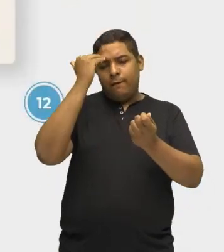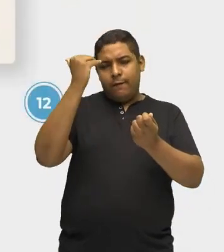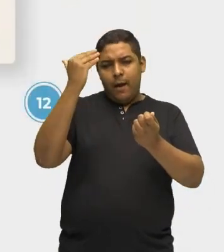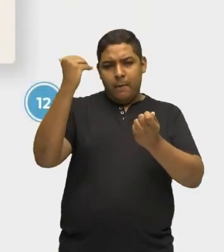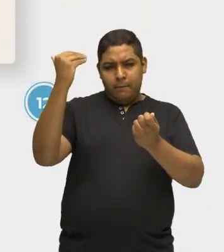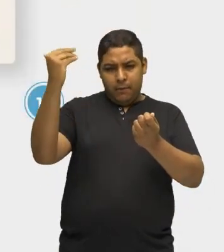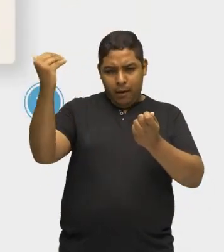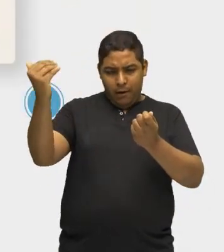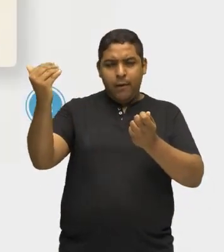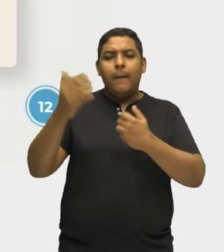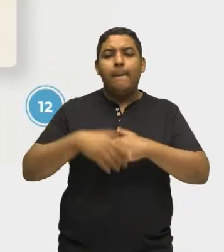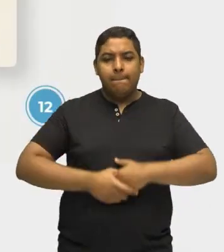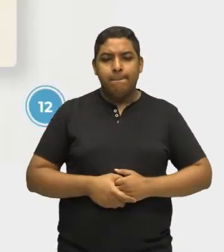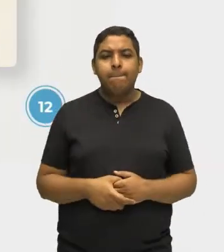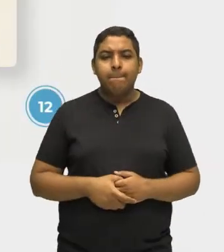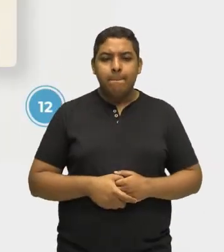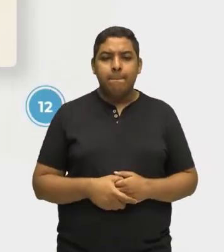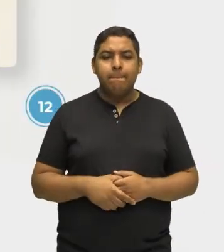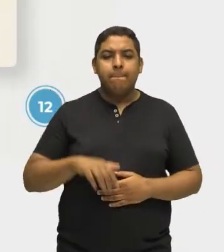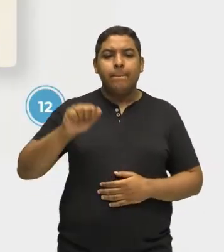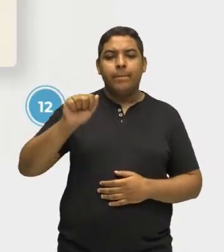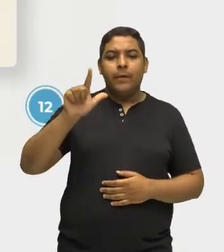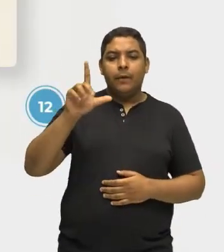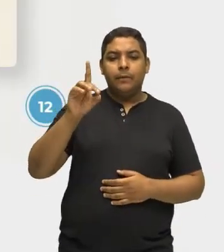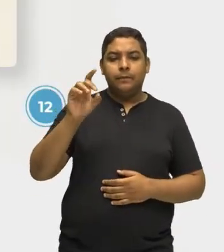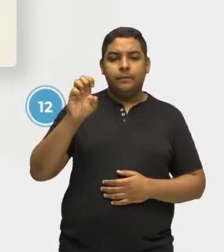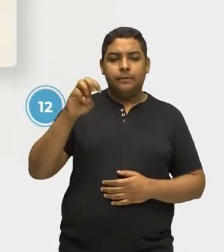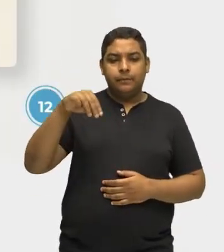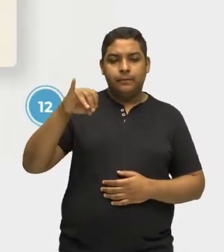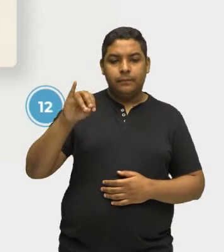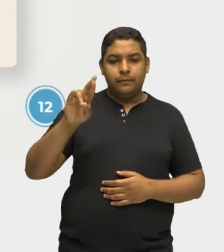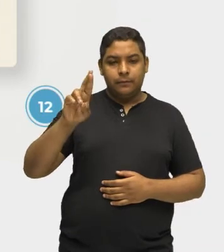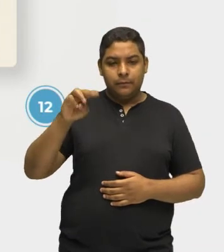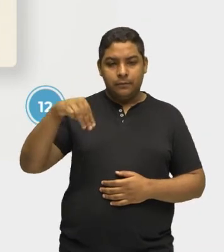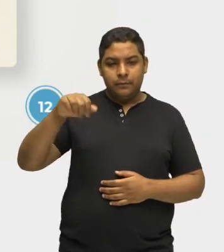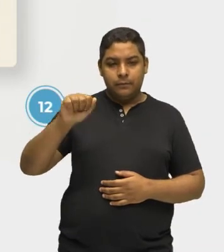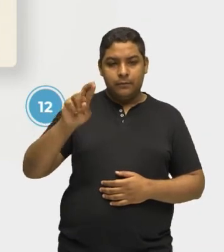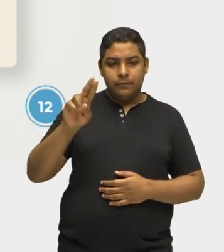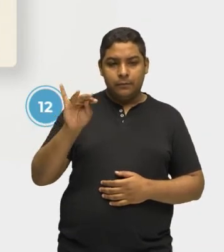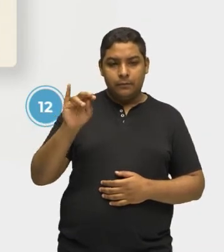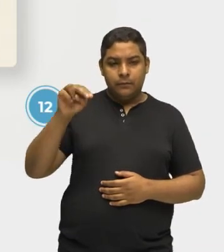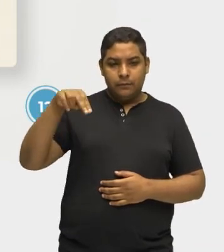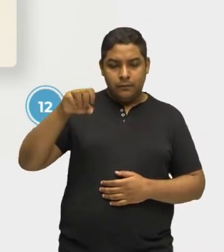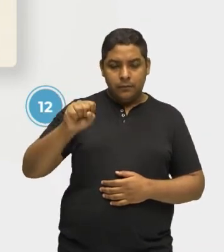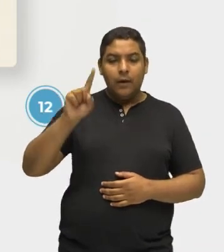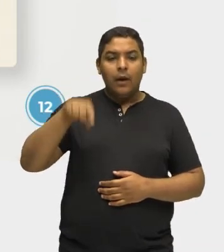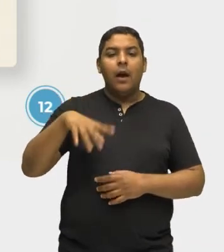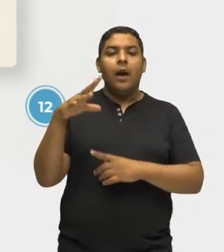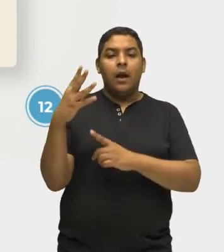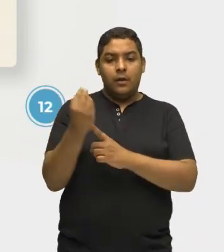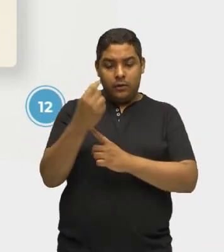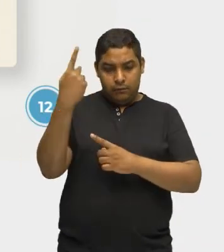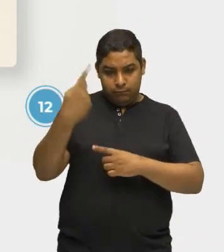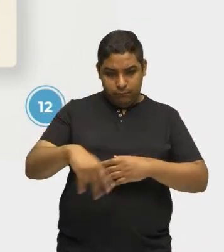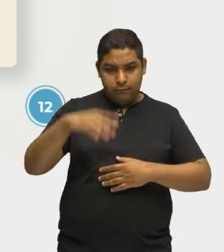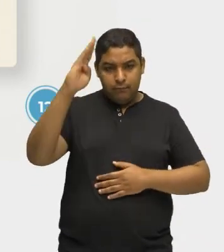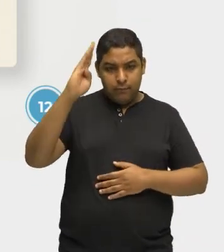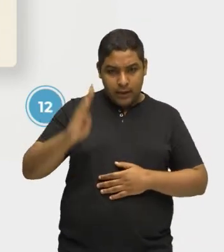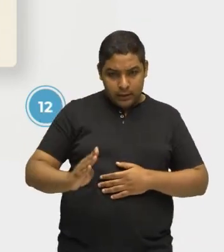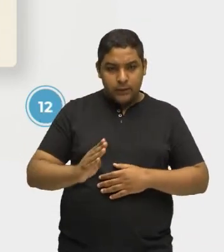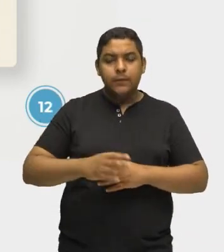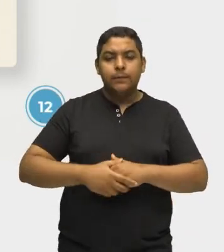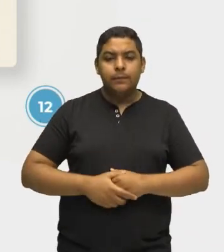quadro aqui, é uma obra de Aldemir Martins, que é um artista brasileiro. Como vocês podem ver, o Aldemir